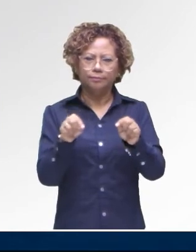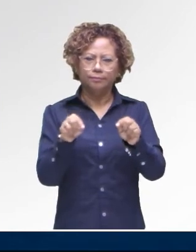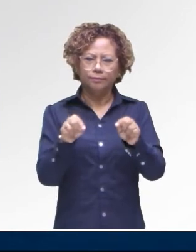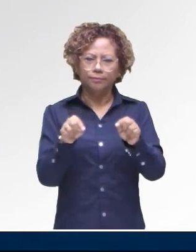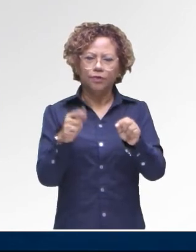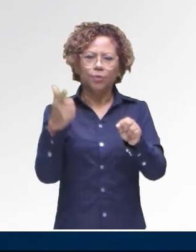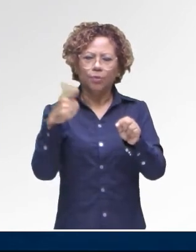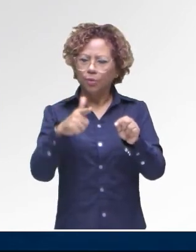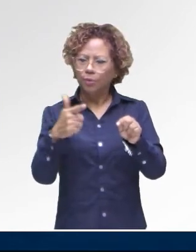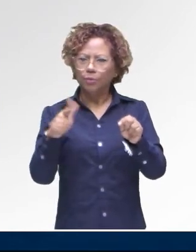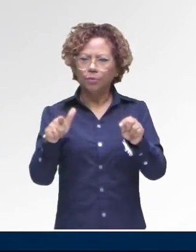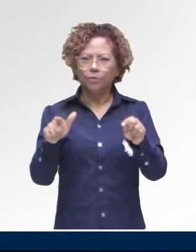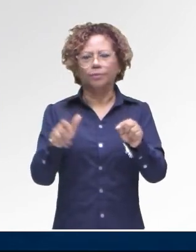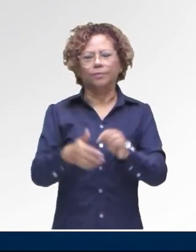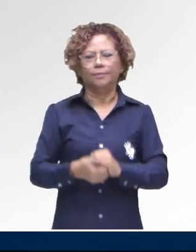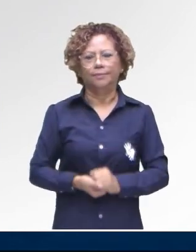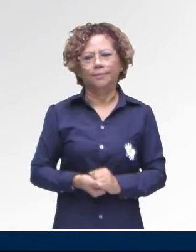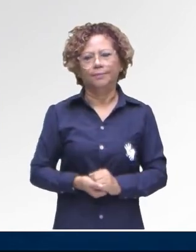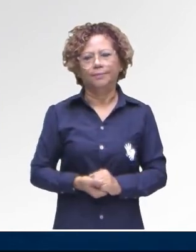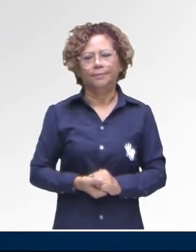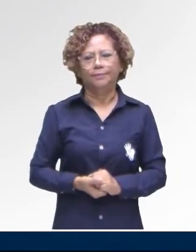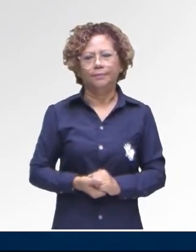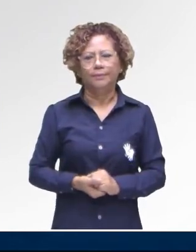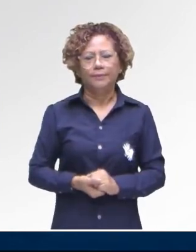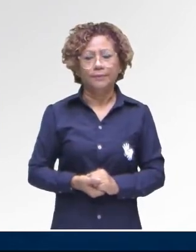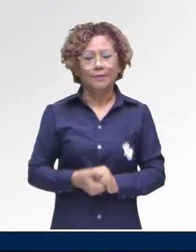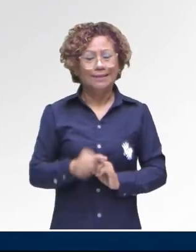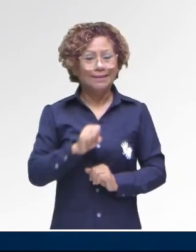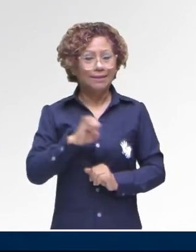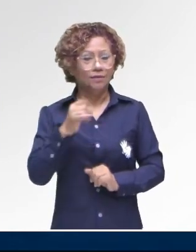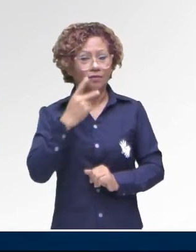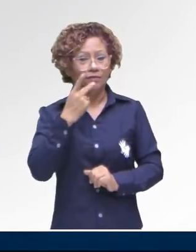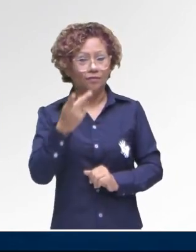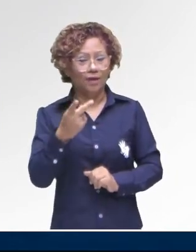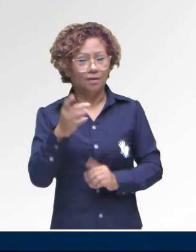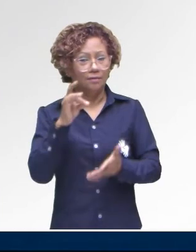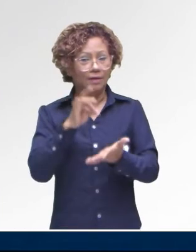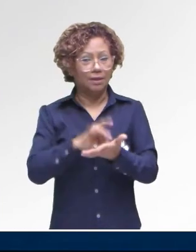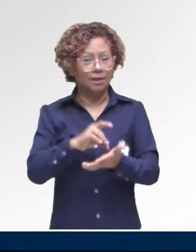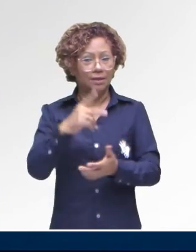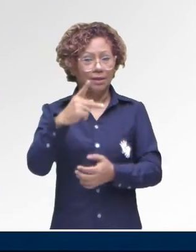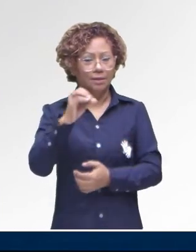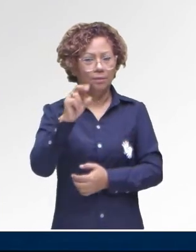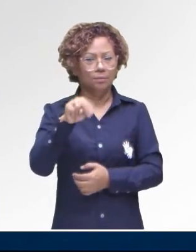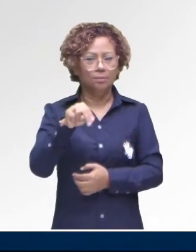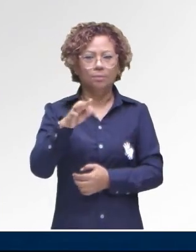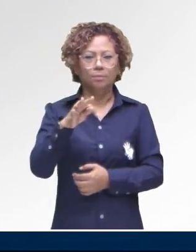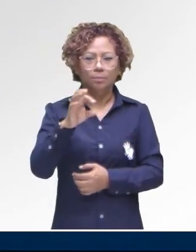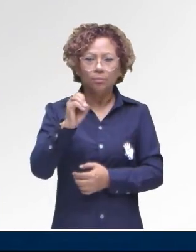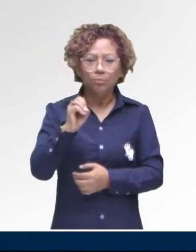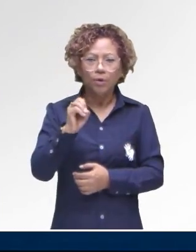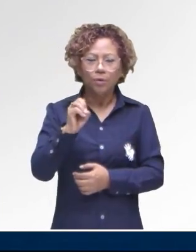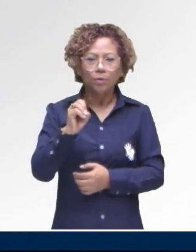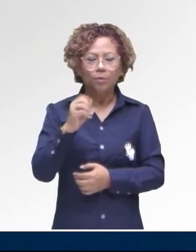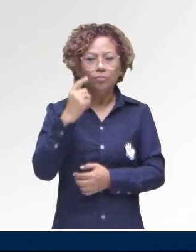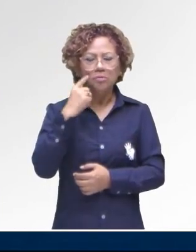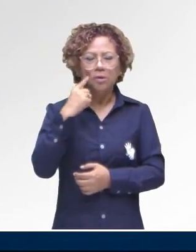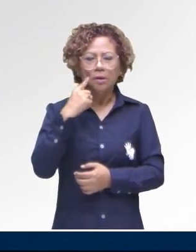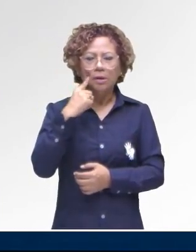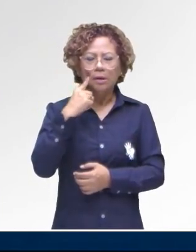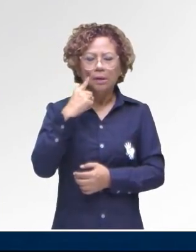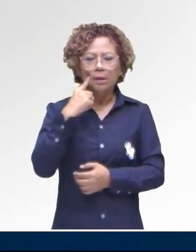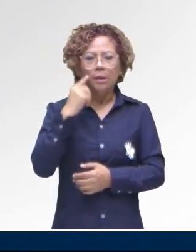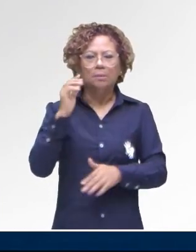ponto aqui, dizer que isso aqui é um ponto. Se eu digo que ele é um ponto, né, vejam que eles têm tamanhos diferentes,